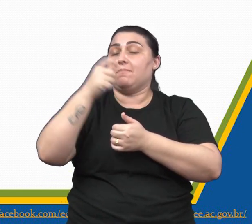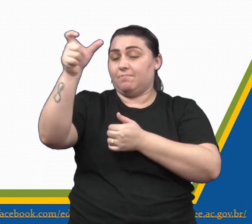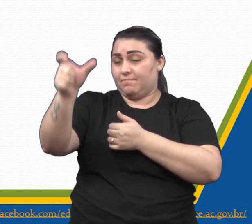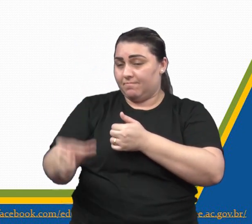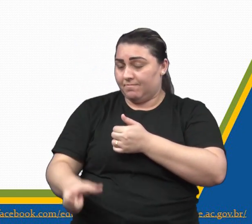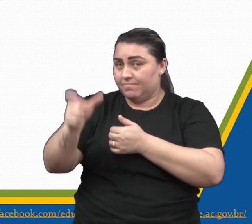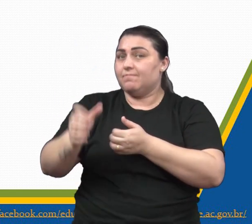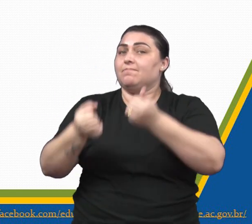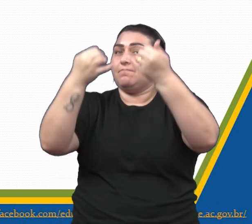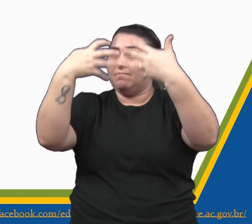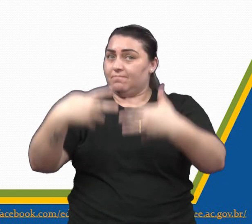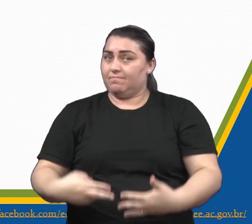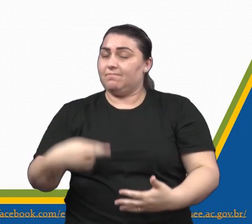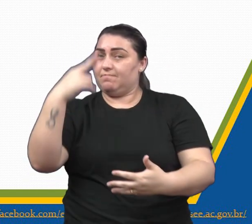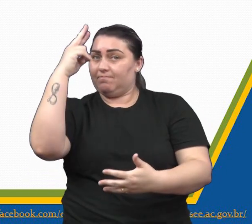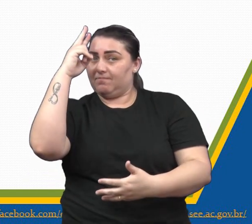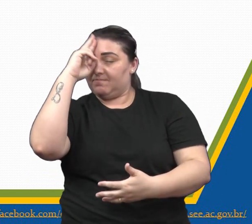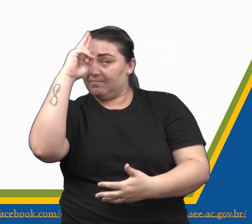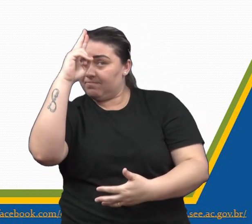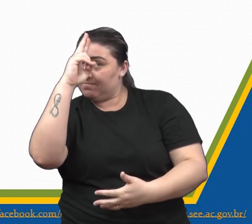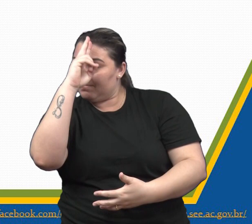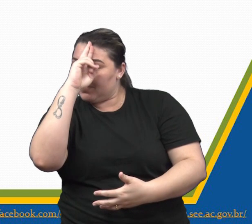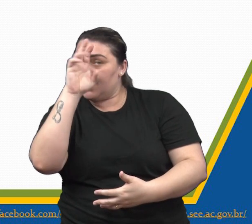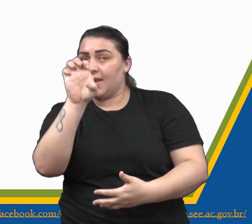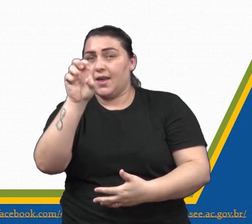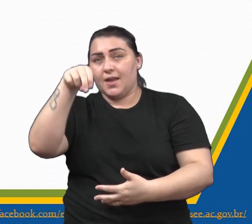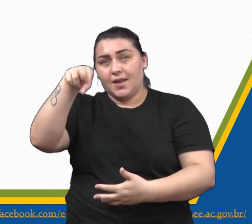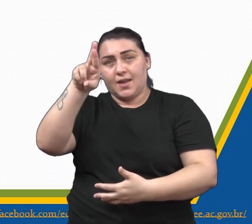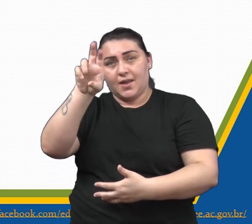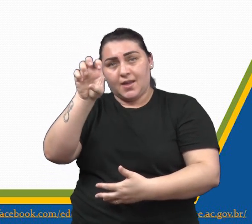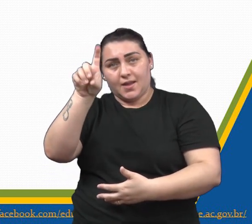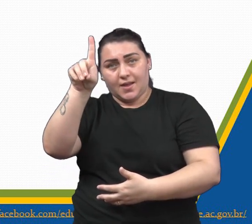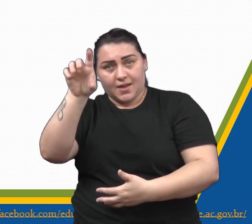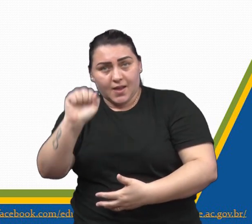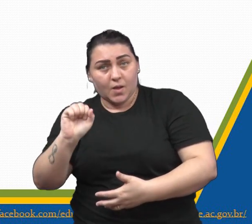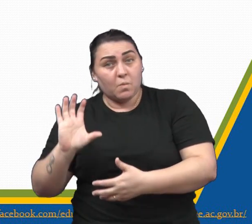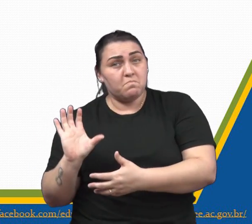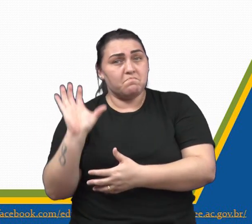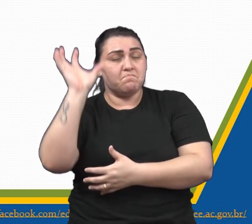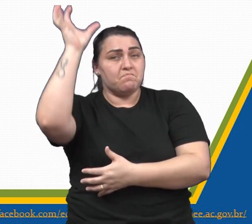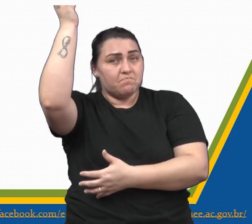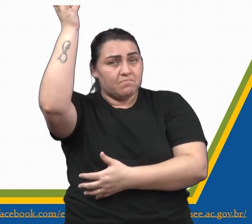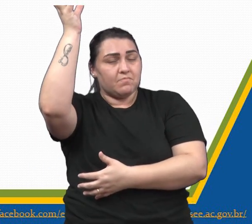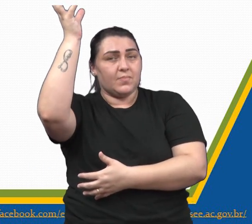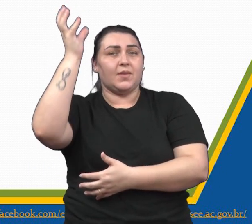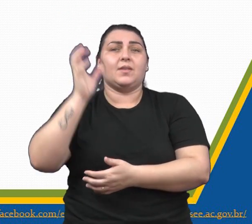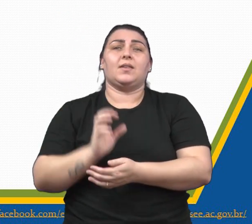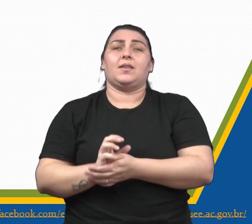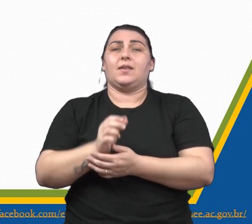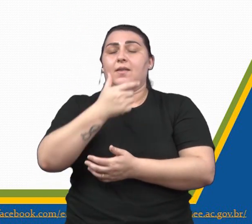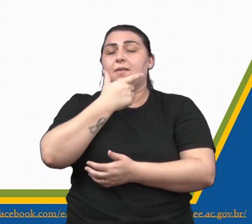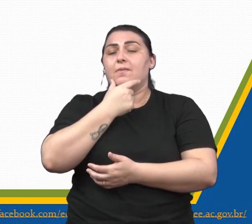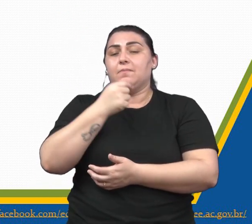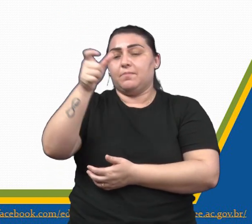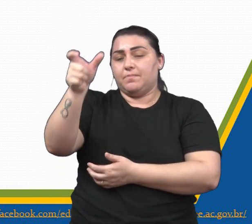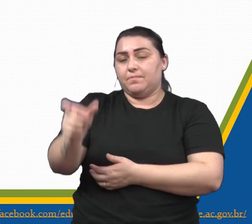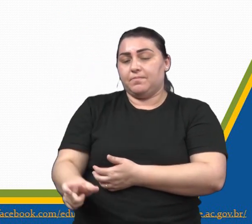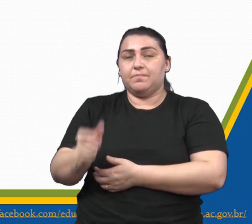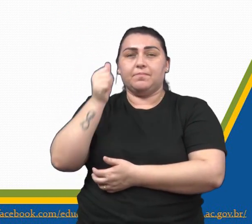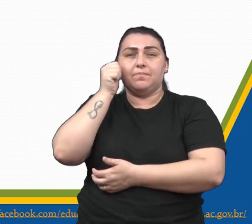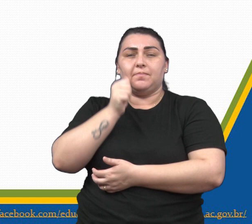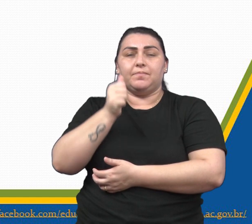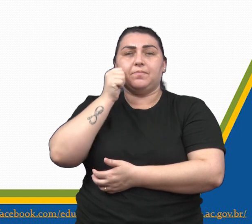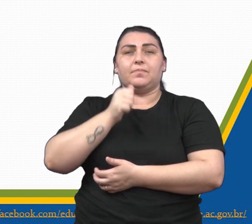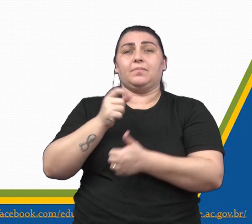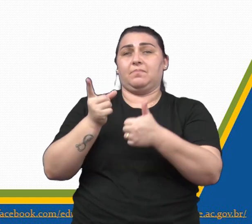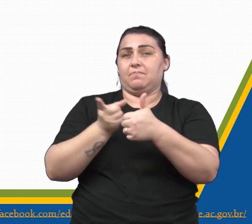aquele que narra a história, o enredo é a sucessão dos acontecimentos, os personagens, que se